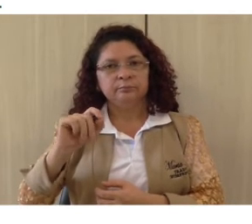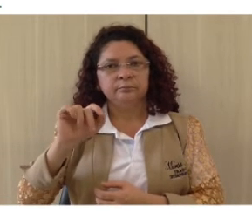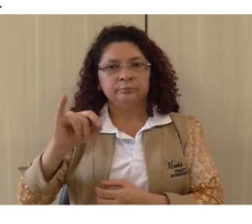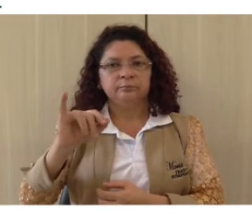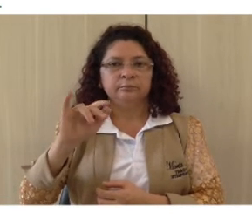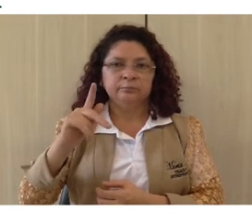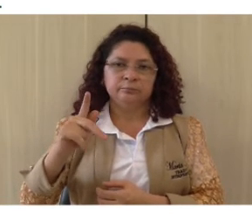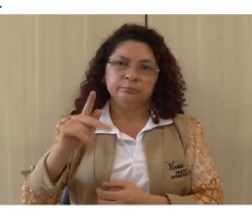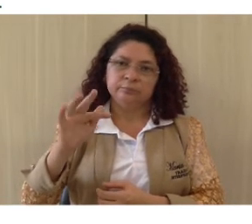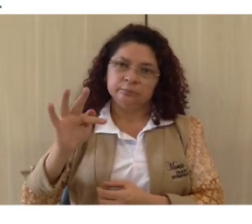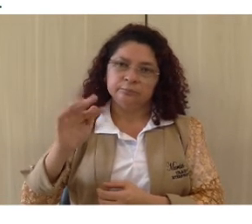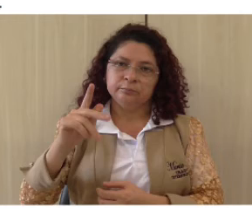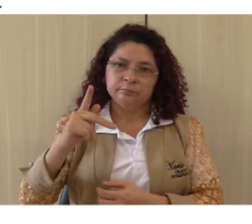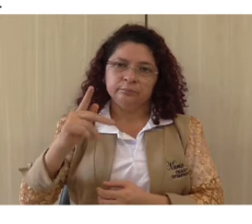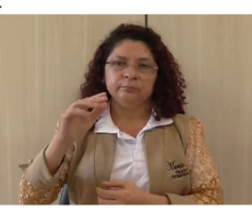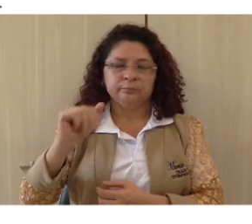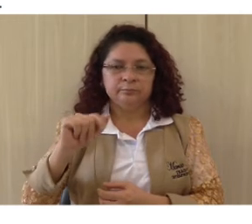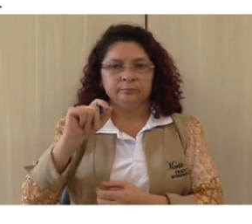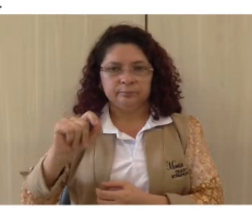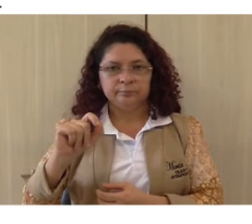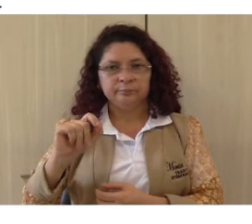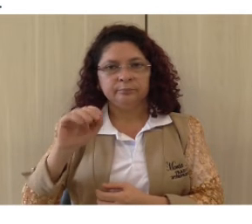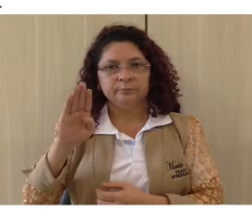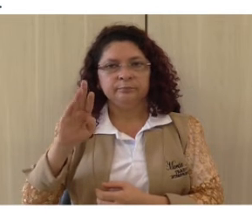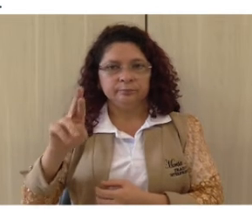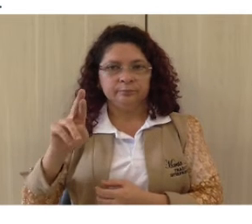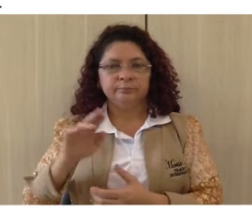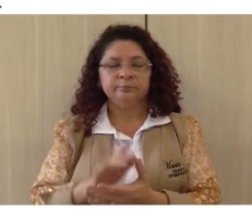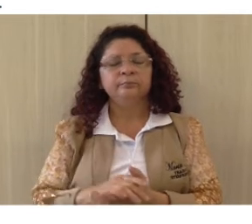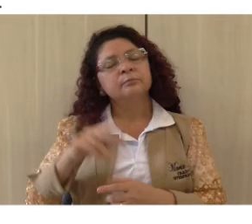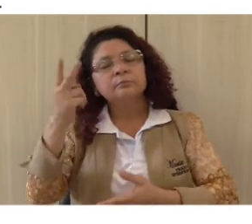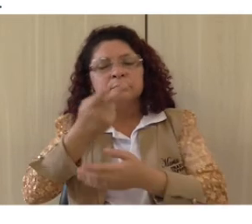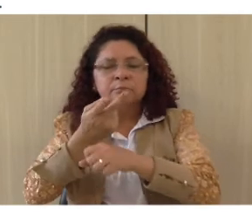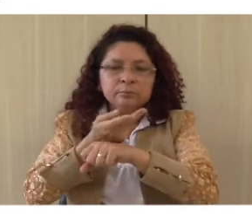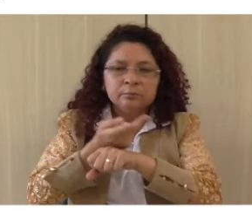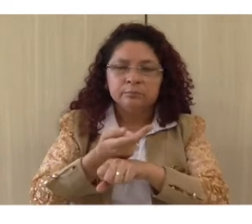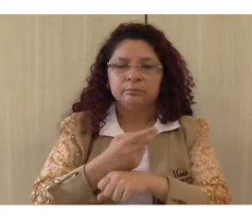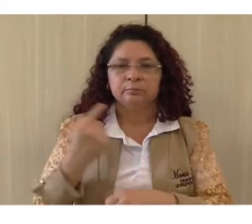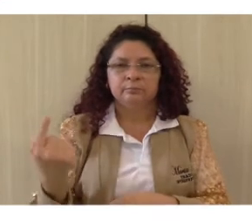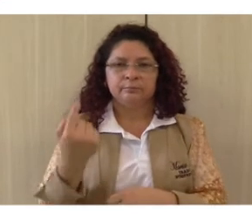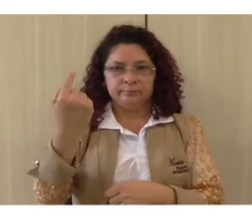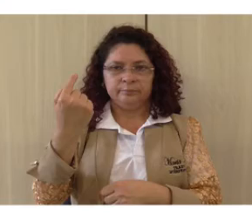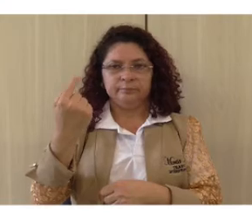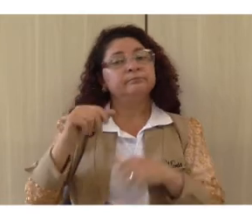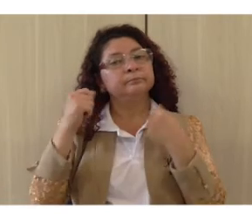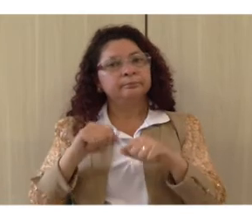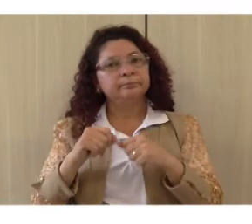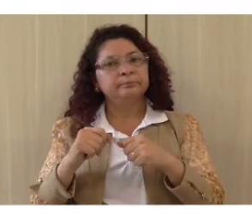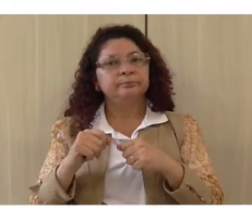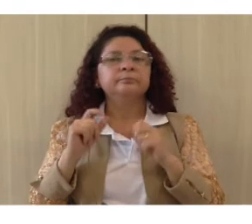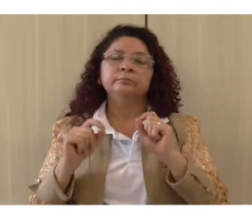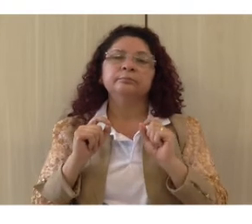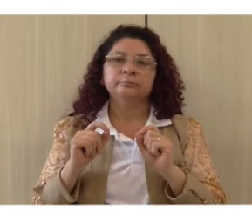http://procel.ifpa.edu.br para verificar o seu local de realização da entrevista, por meio de busca individual, devendo, para